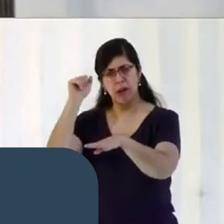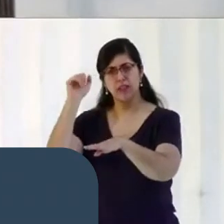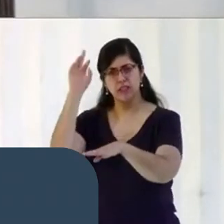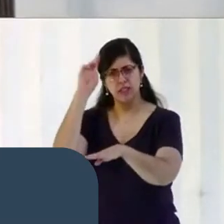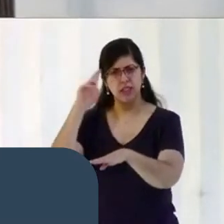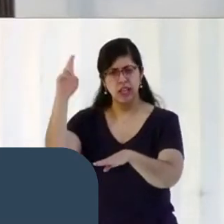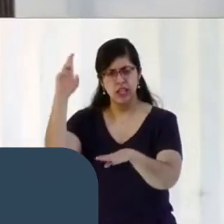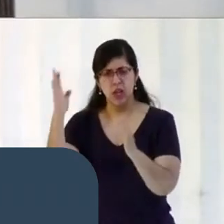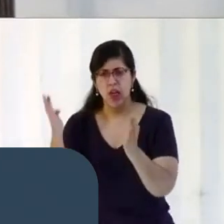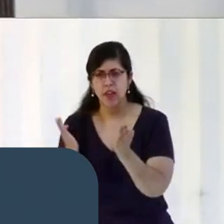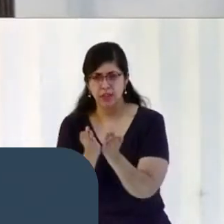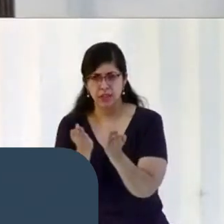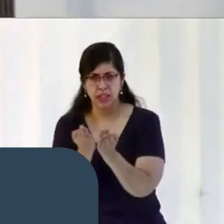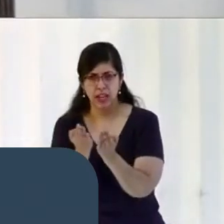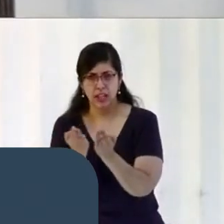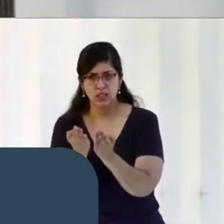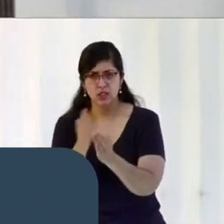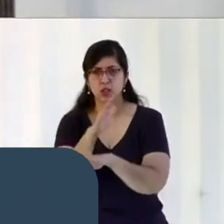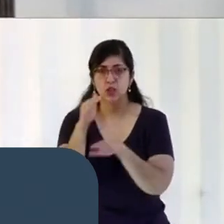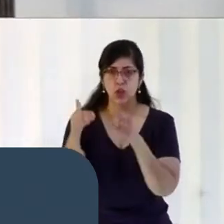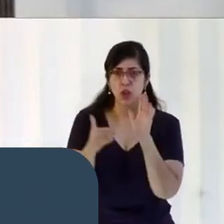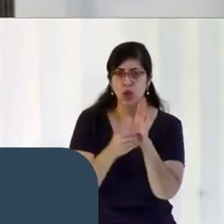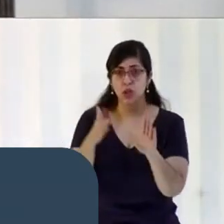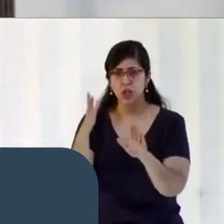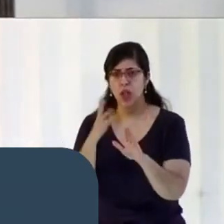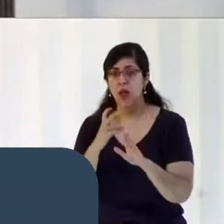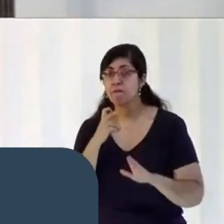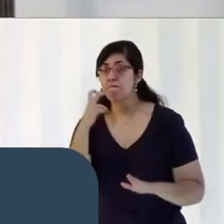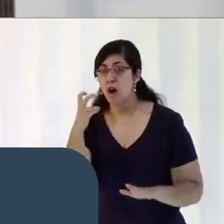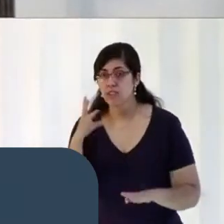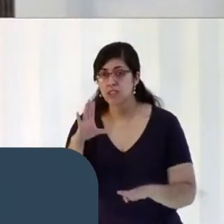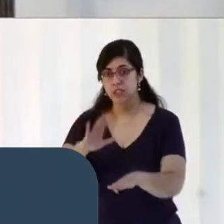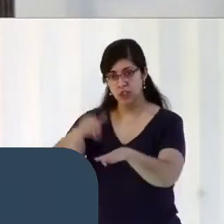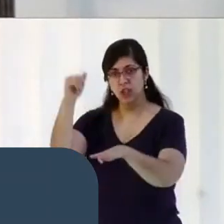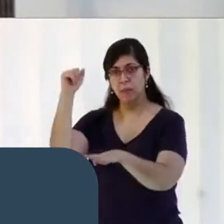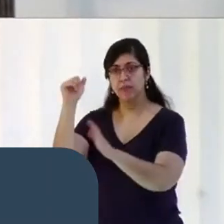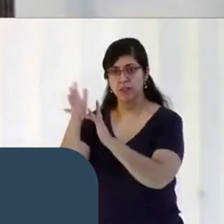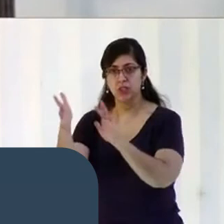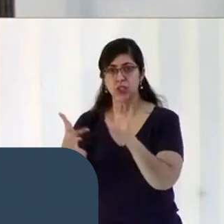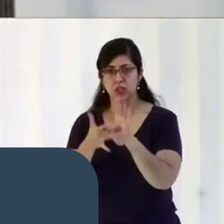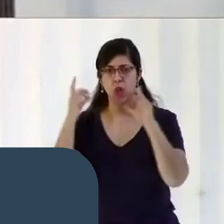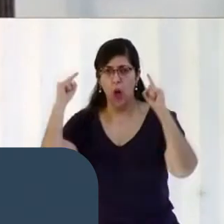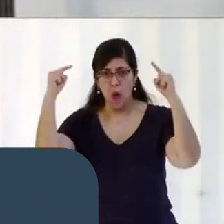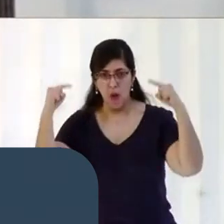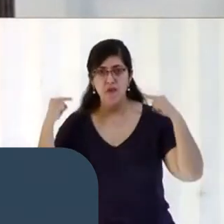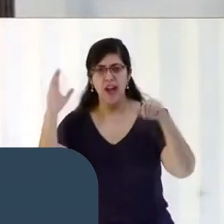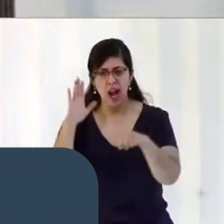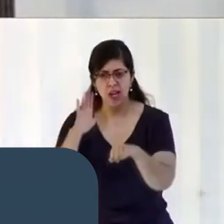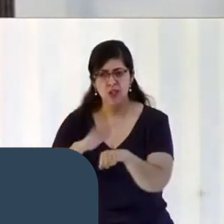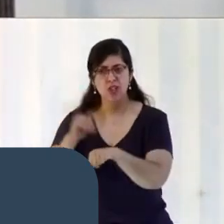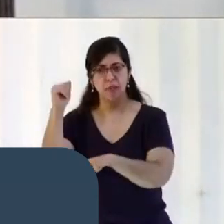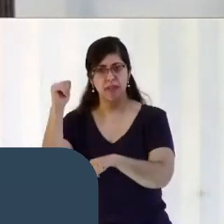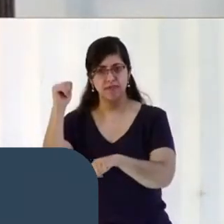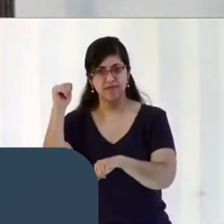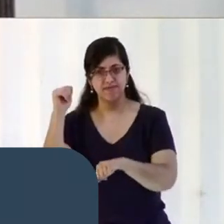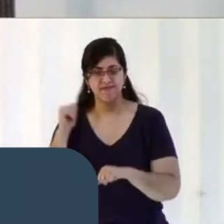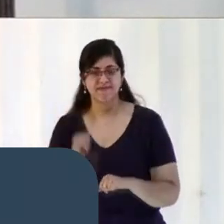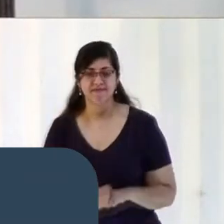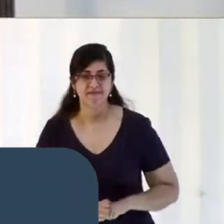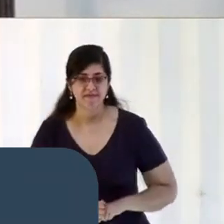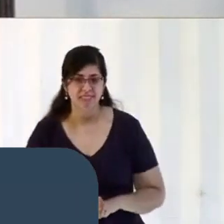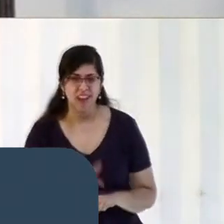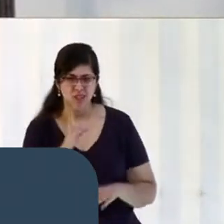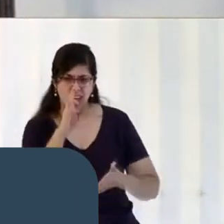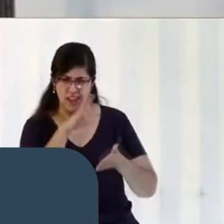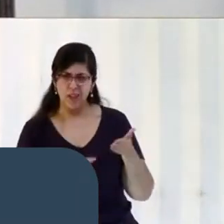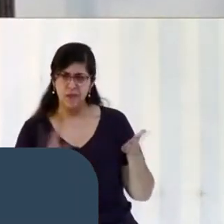ao cristianismo como um todo. Que voz é essa de Jesus que chama as suas ovelhas, né? Nós já cantamos, já